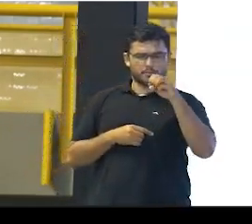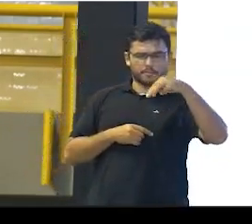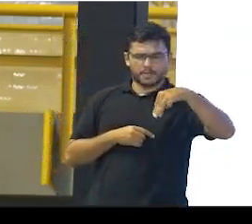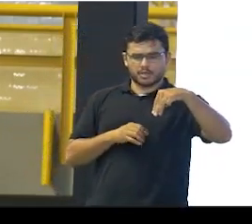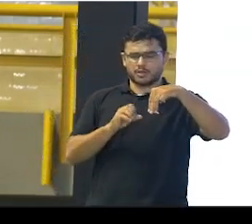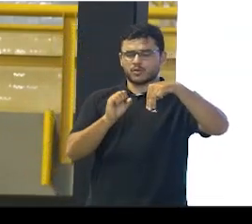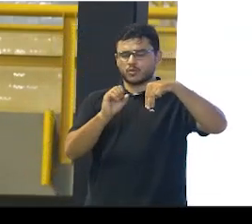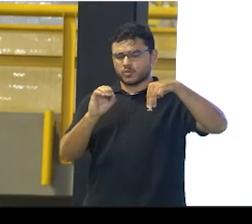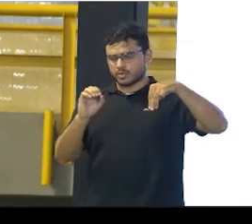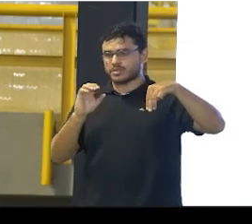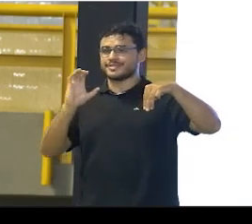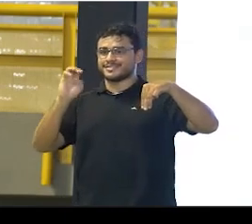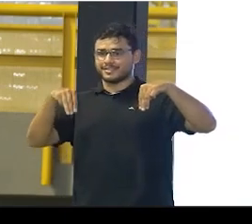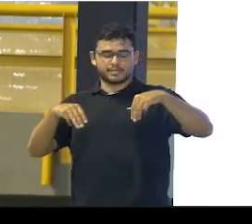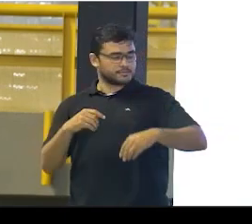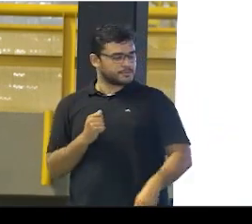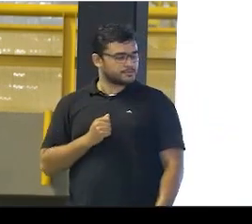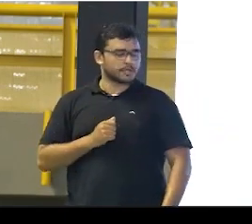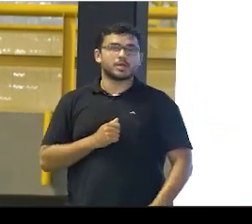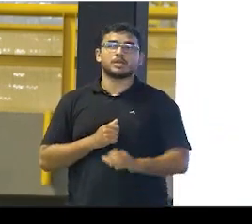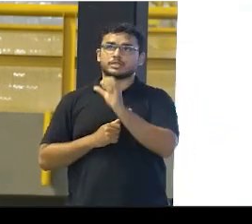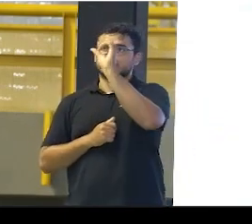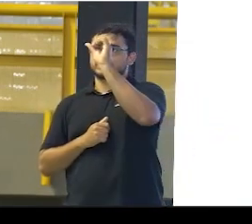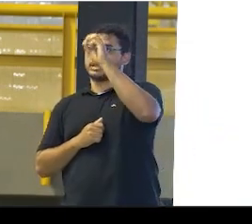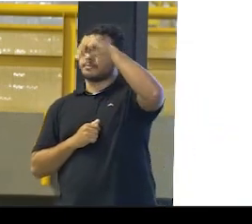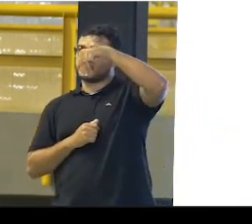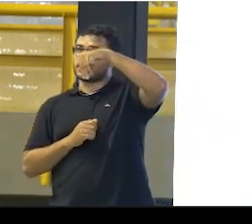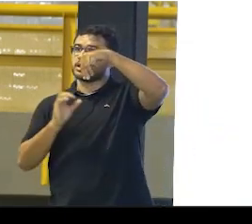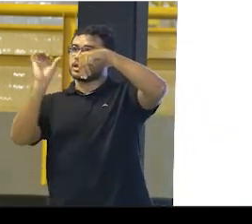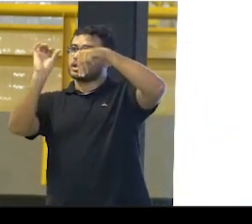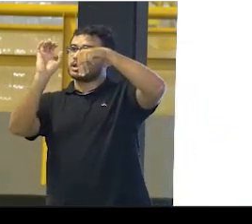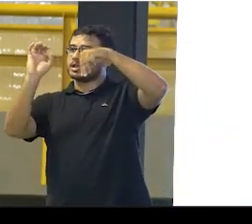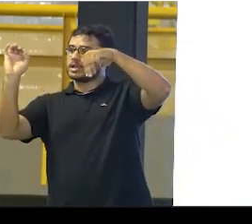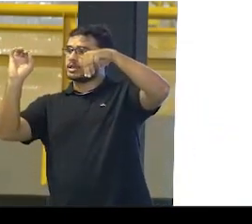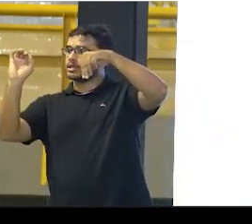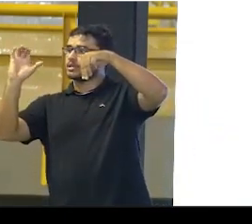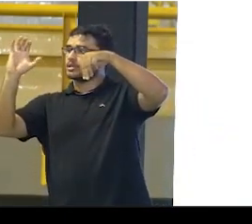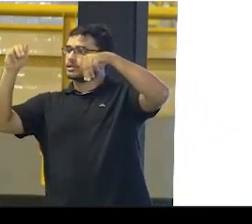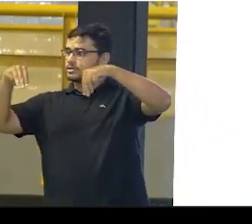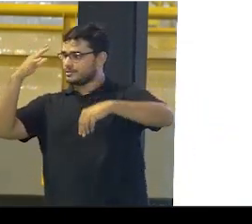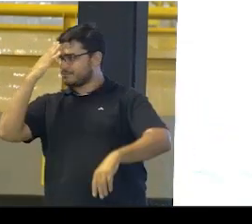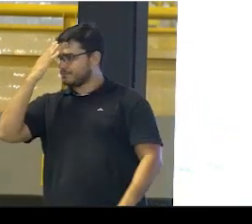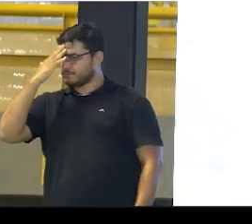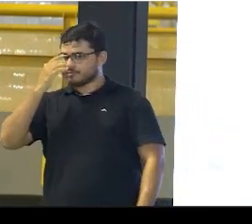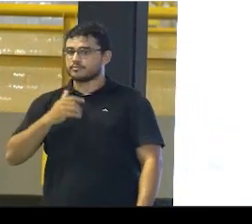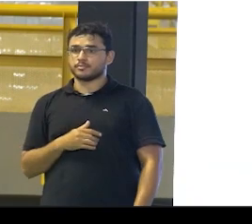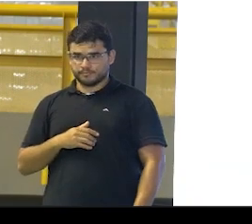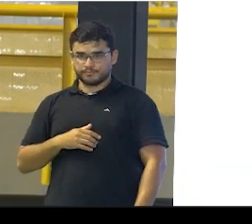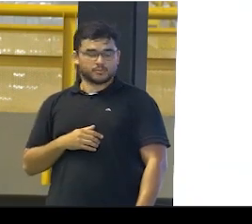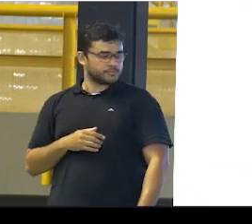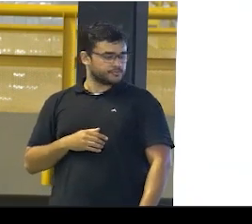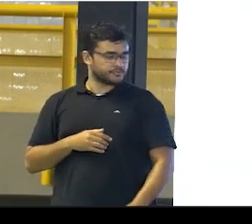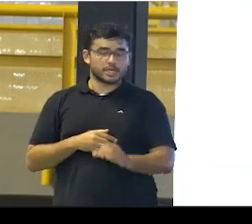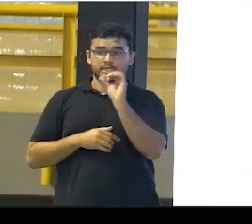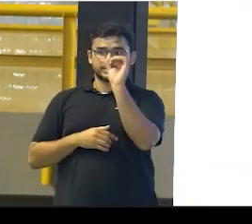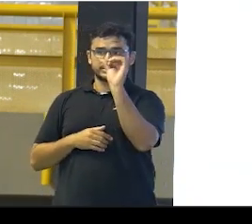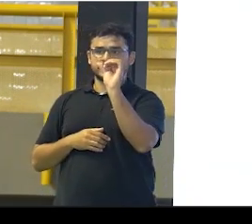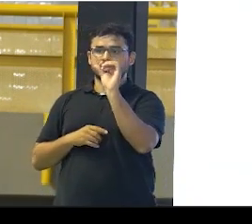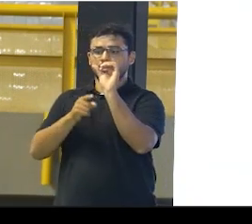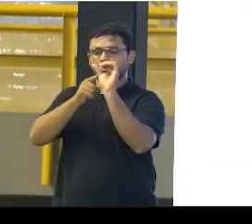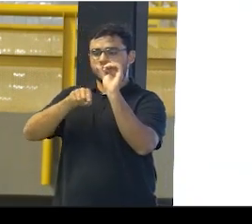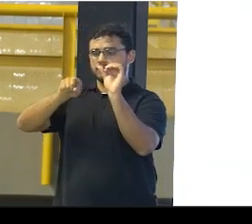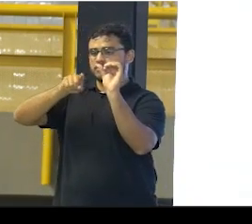do trapézio. Se eu pegar e encaixar um trapézio igual a ele, ó, se eu encaixar